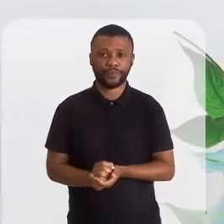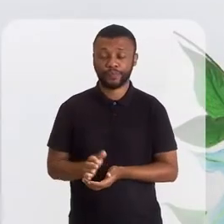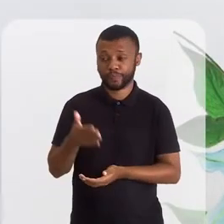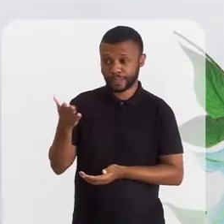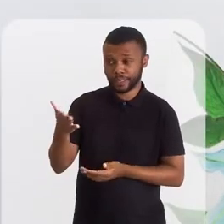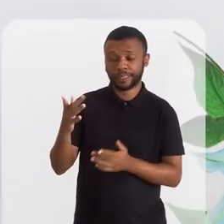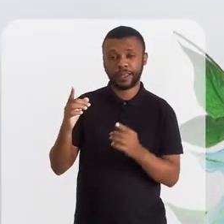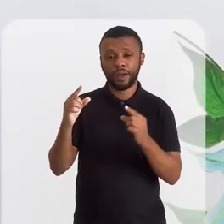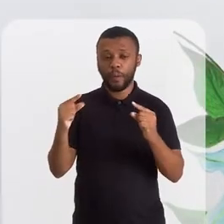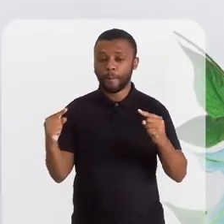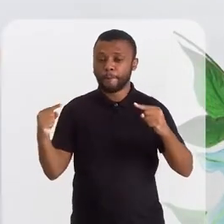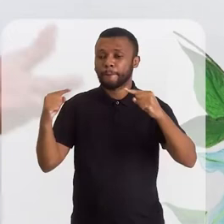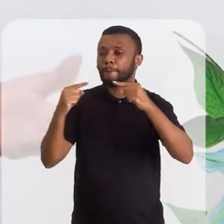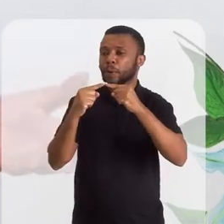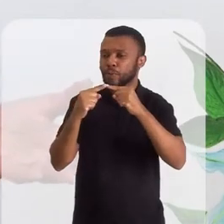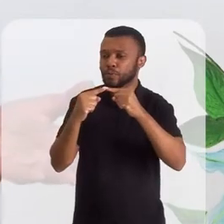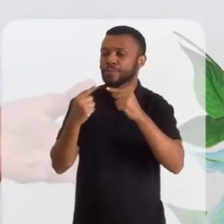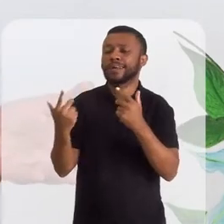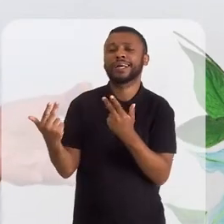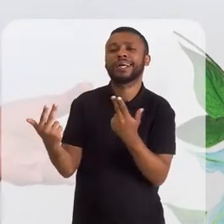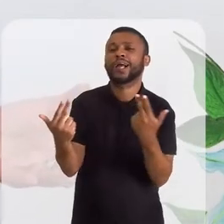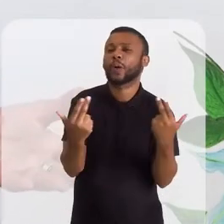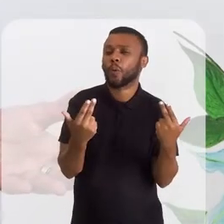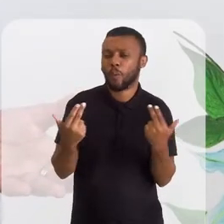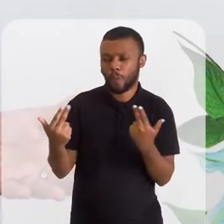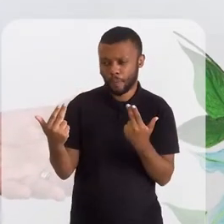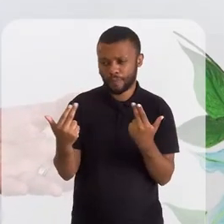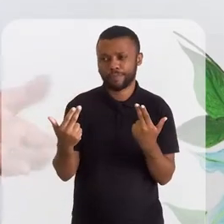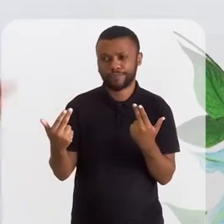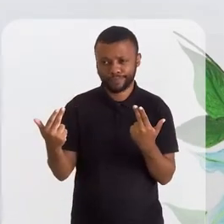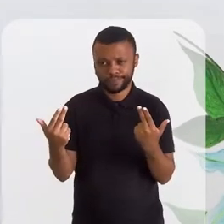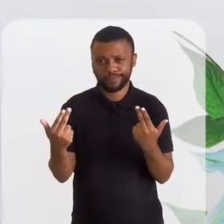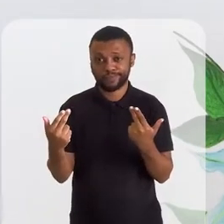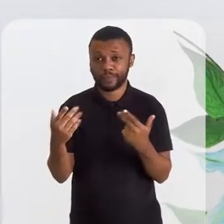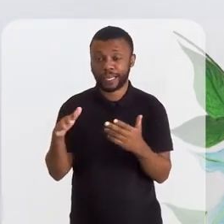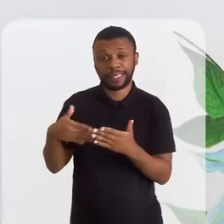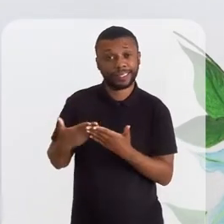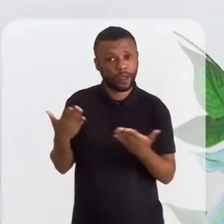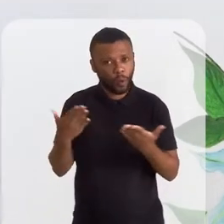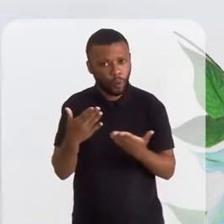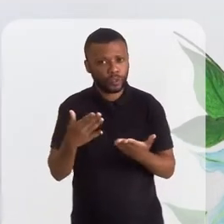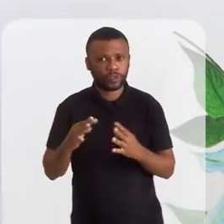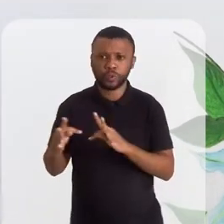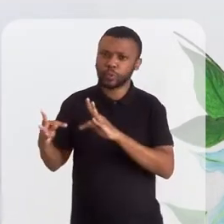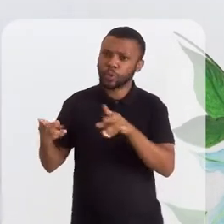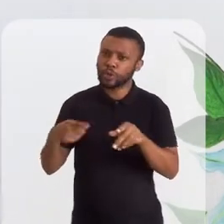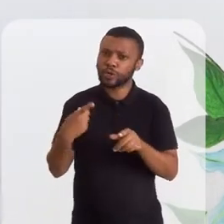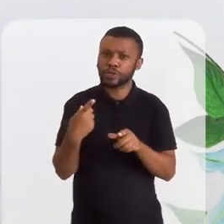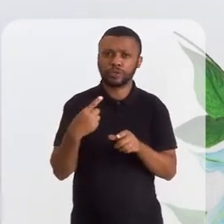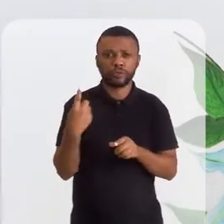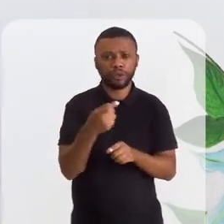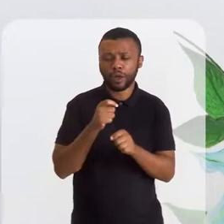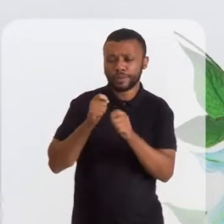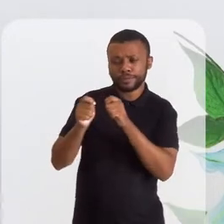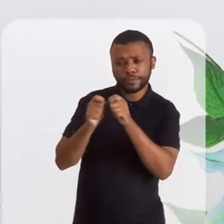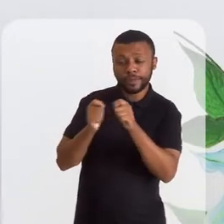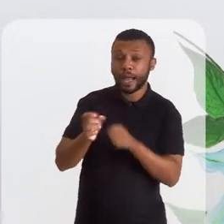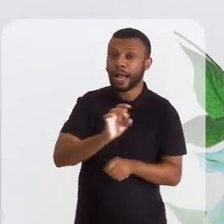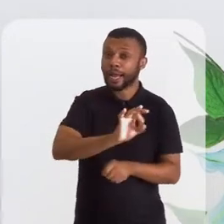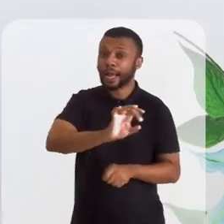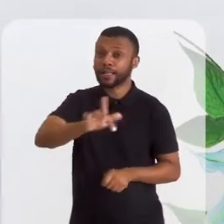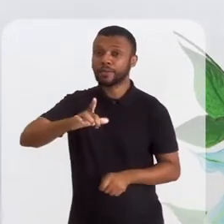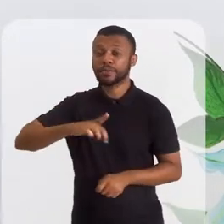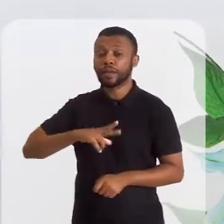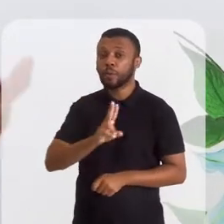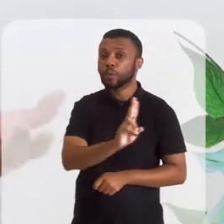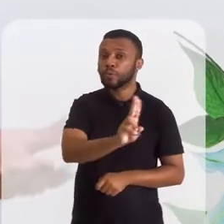feito, esse é um ponto comum. Exatamente. Né? Até hoje, todos que nós